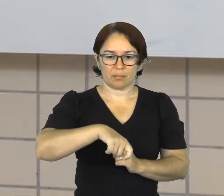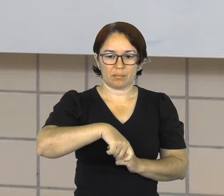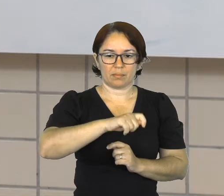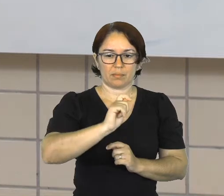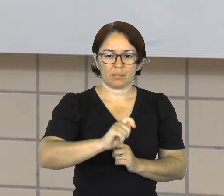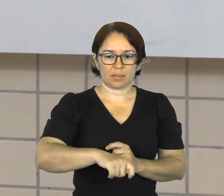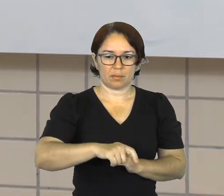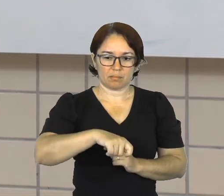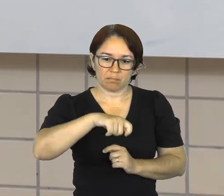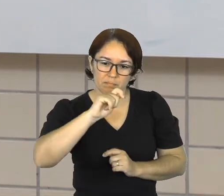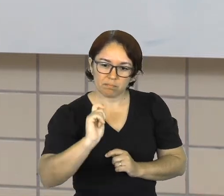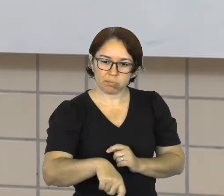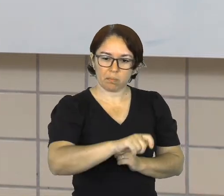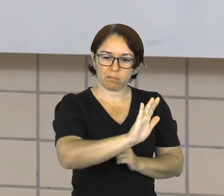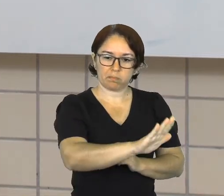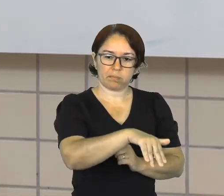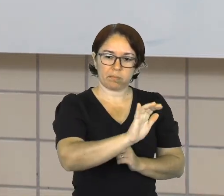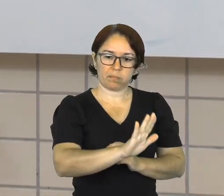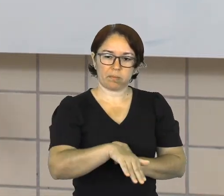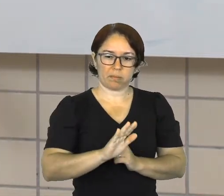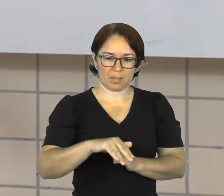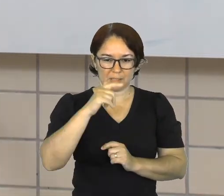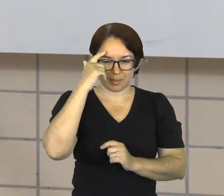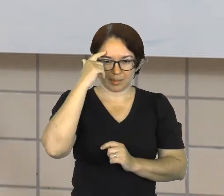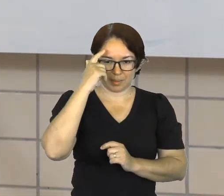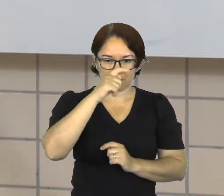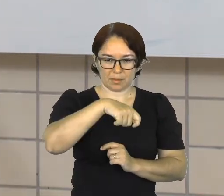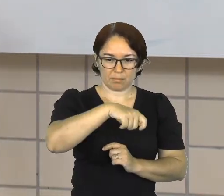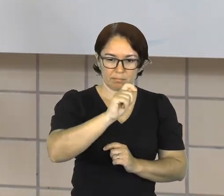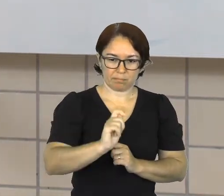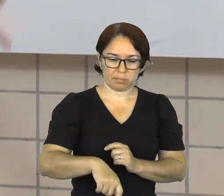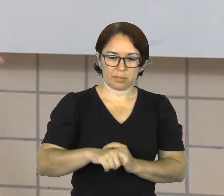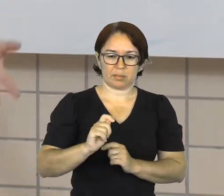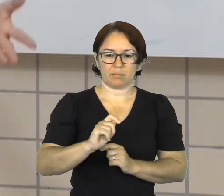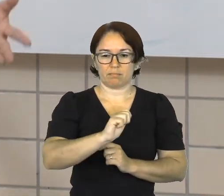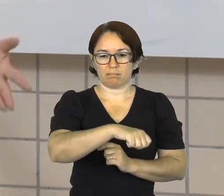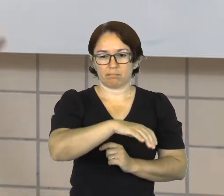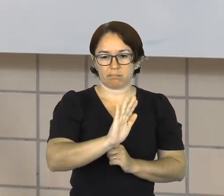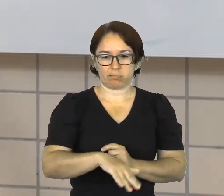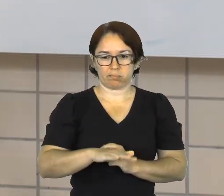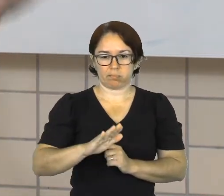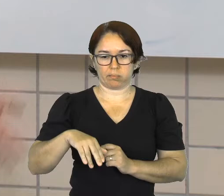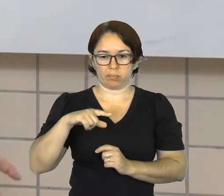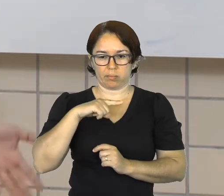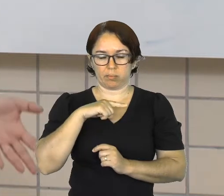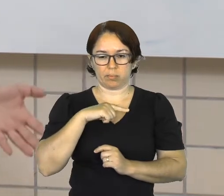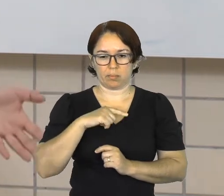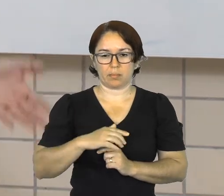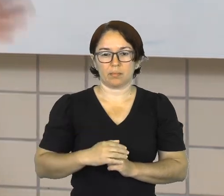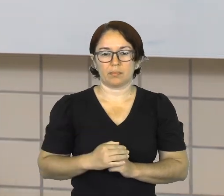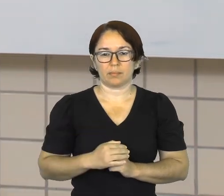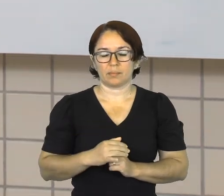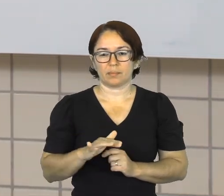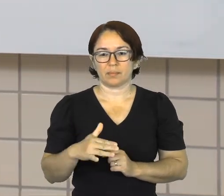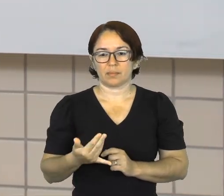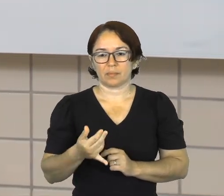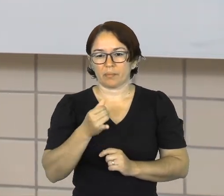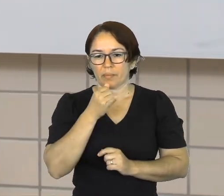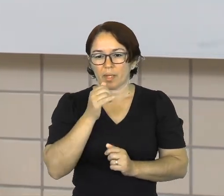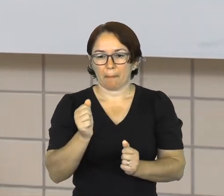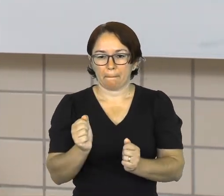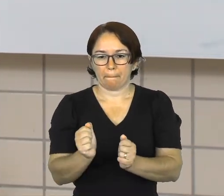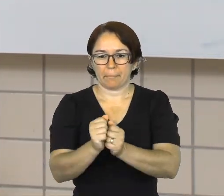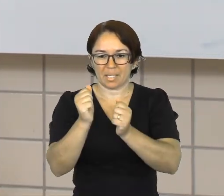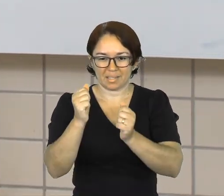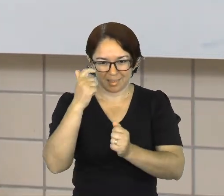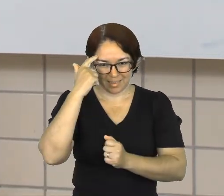mexeu ali naquele ponto inicial para poder gerar essa onda para poder chegar ao ponto final. O que é uma perturbação, gente? Quando você tá lá quietinho